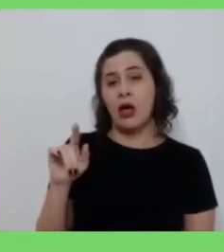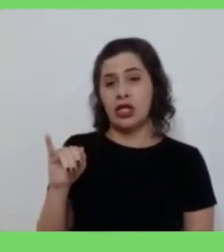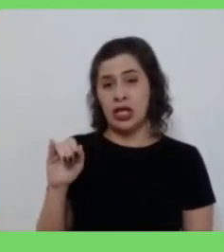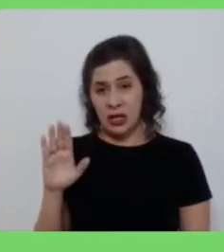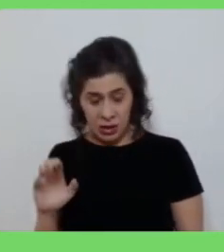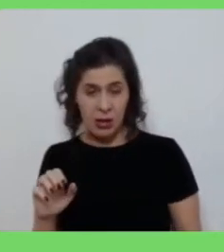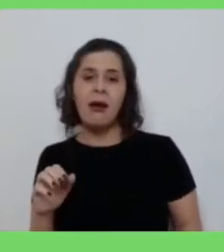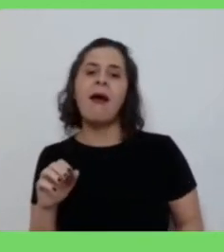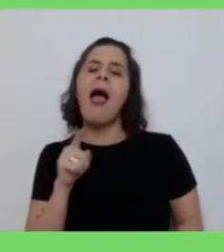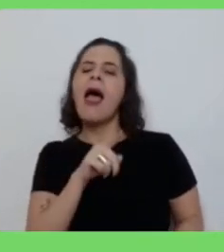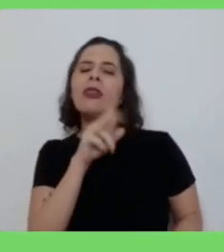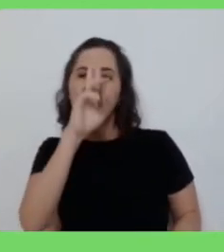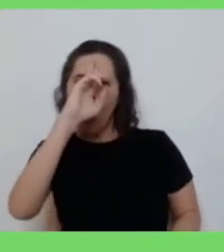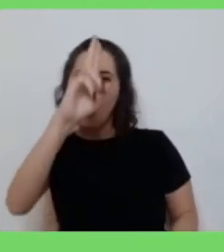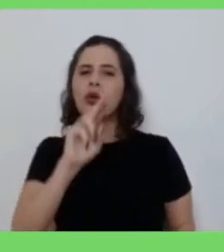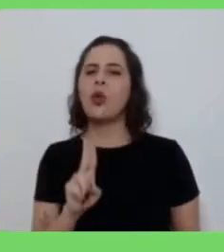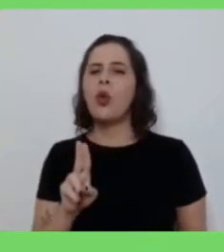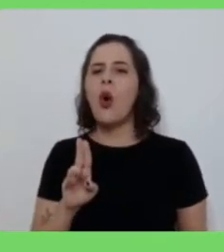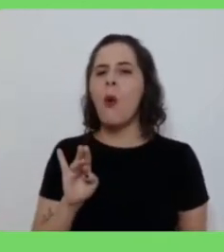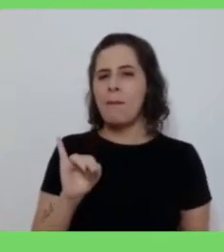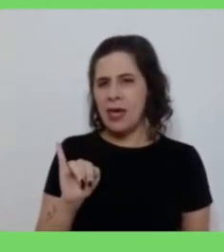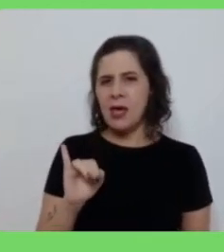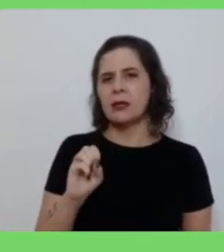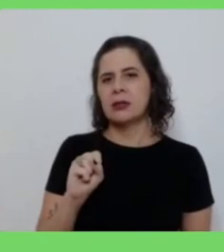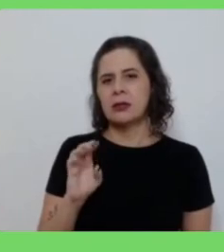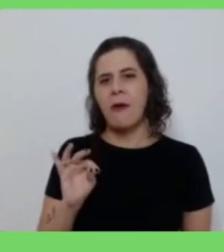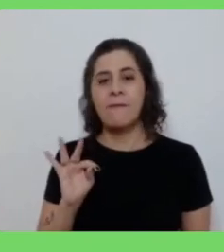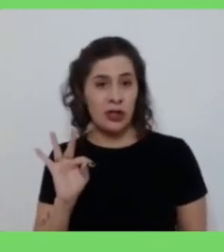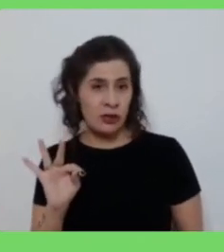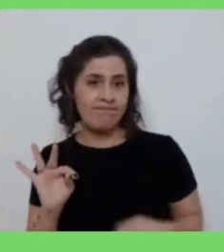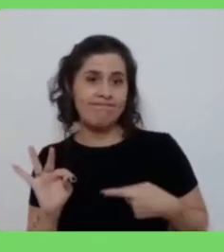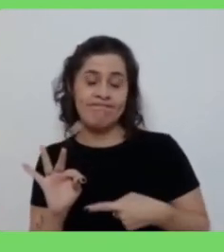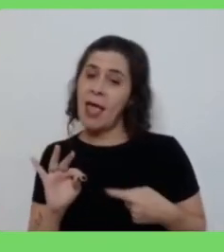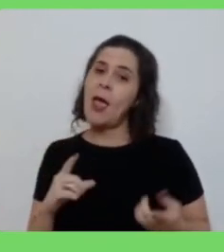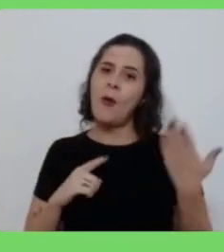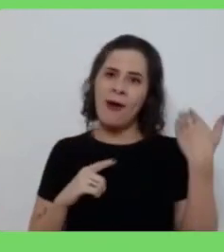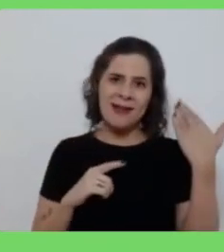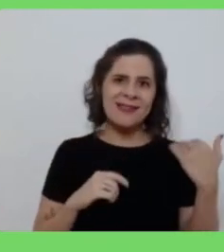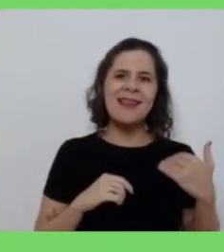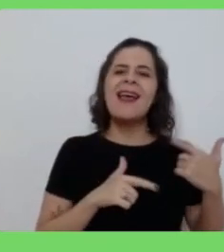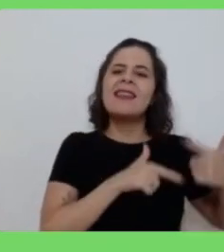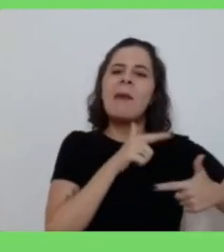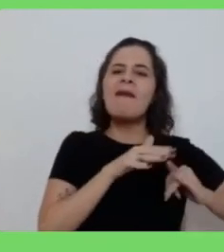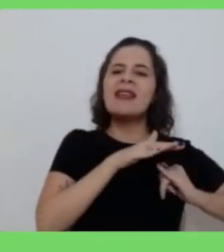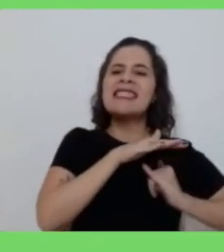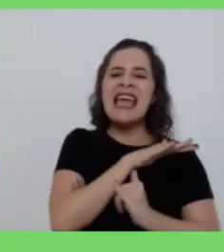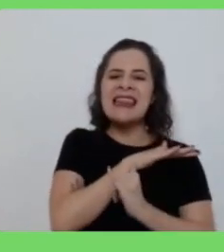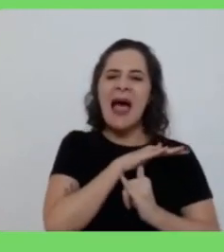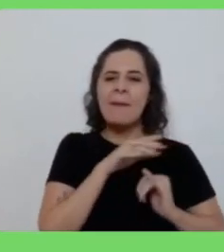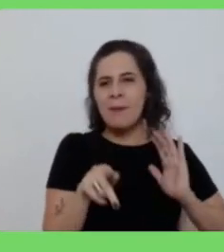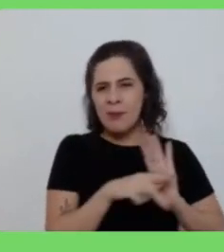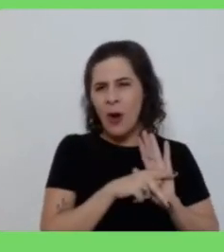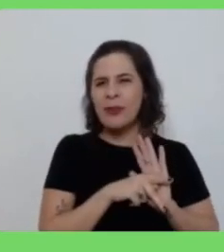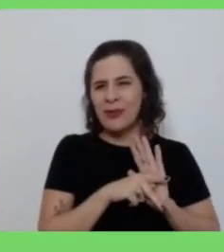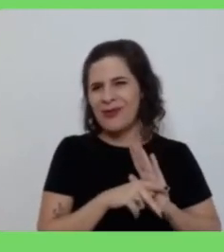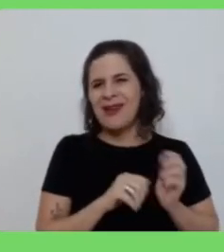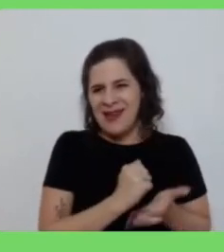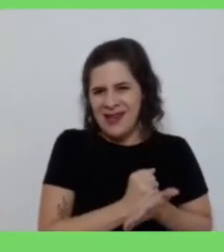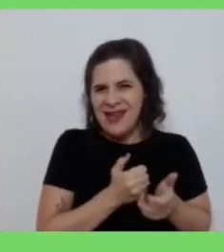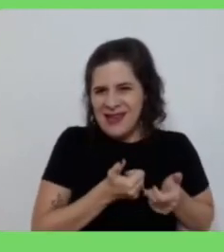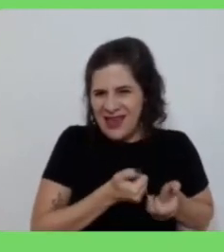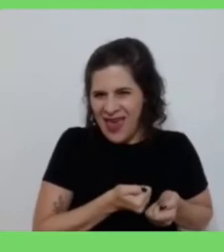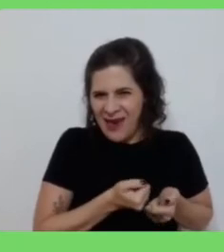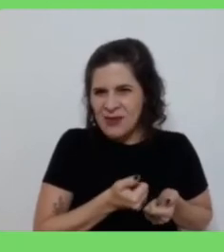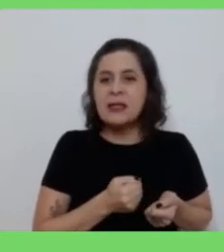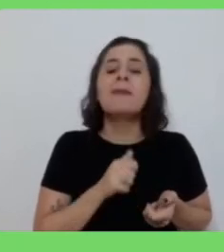verdade eu entrei no ano anterior mas foi o ano que eu entrei no mercado de de jogos eu entrei como assessor de imprensa de uma Startup de de de games e tava